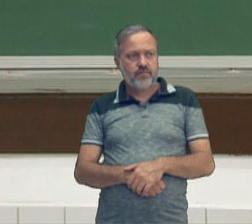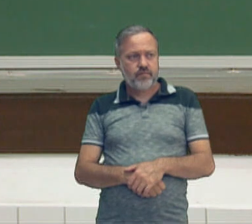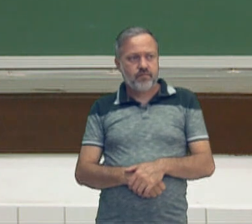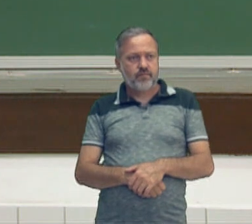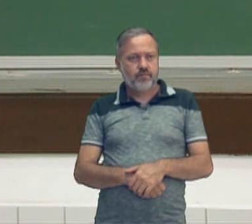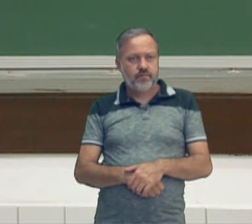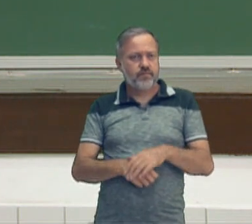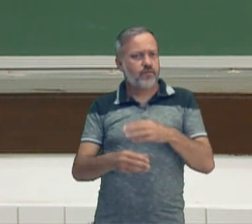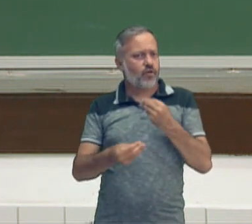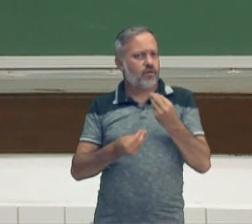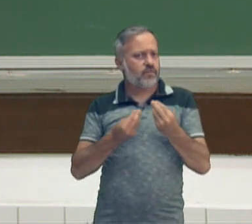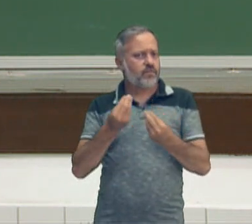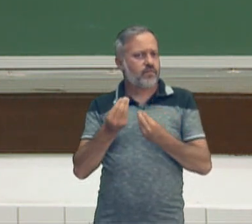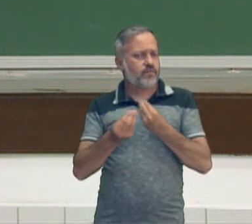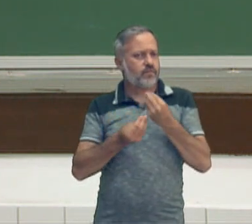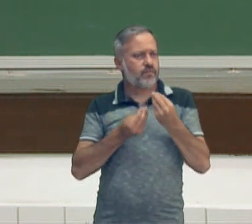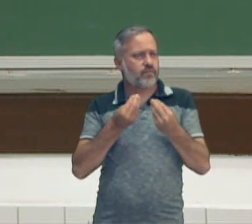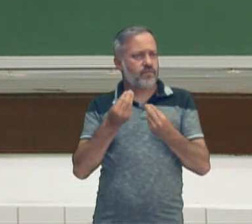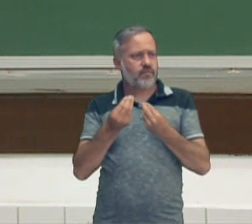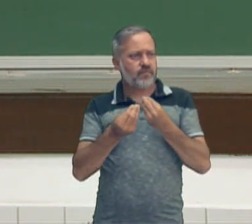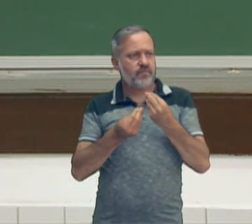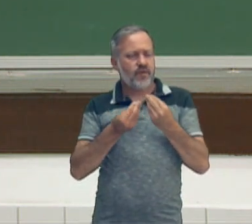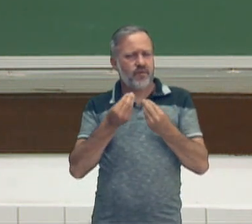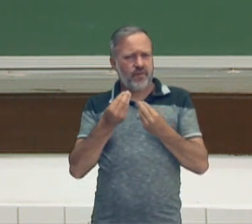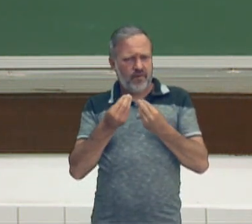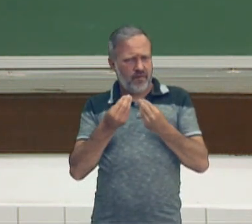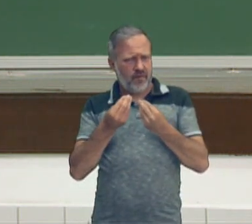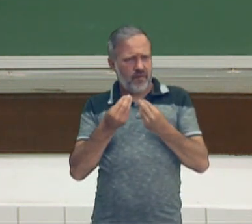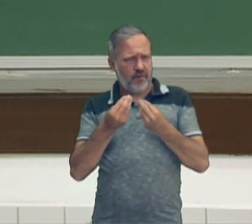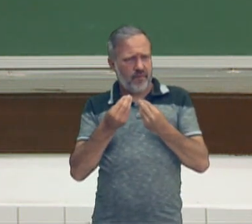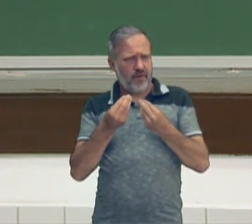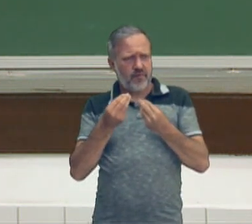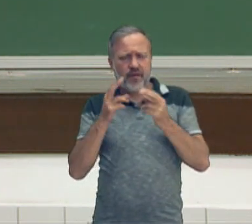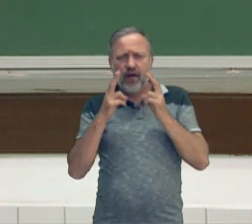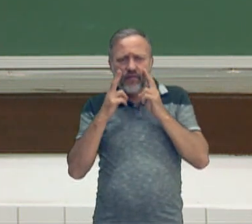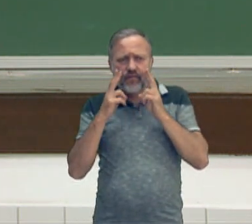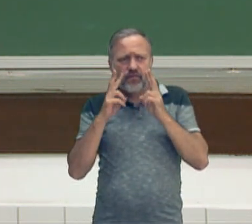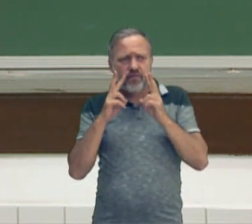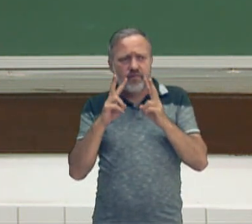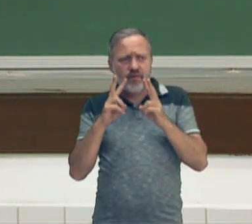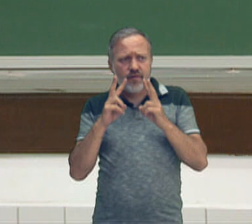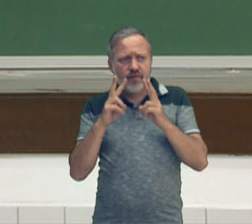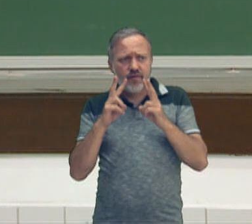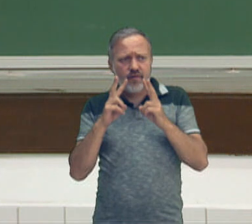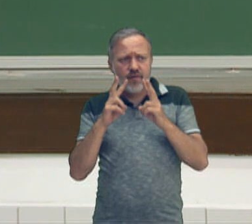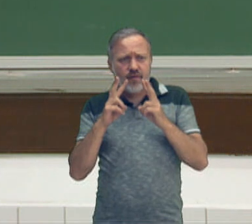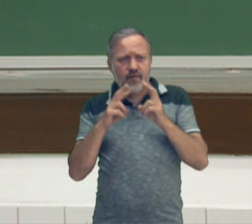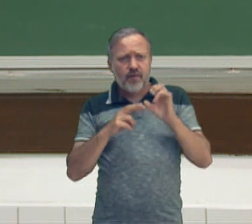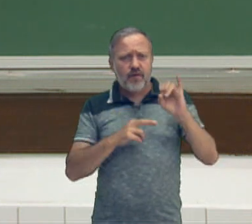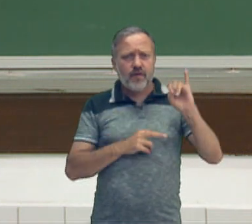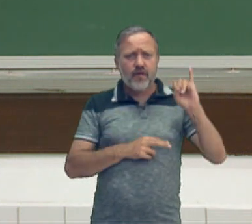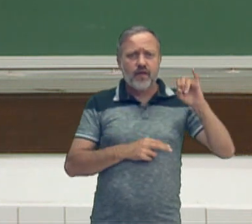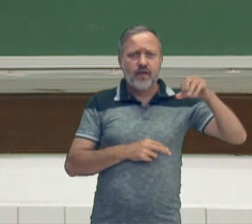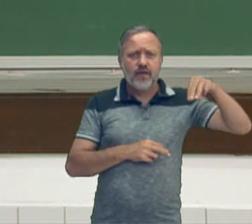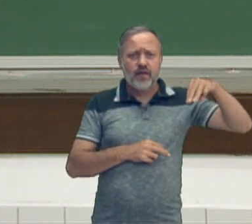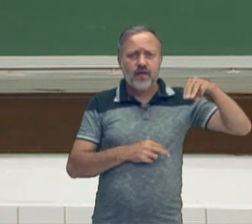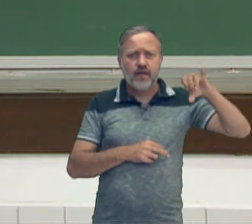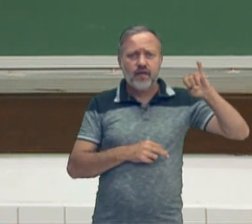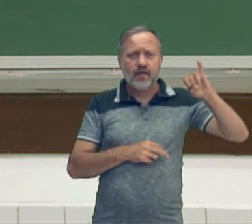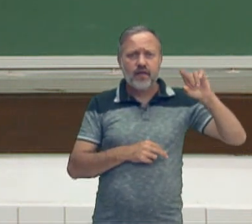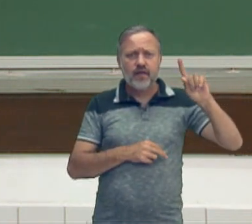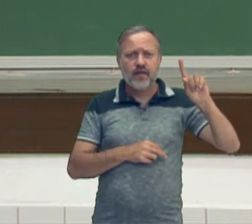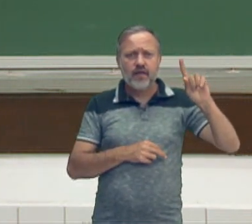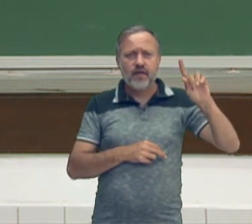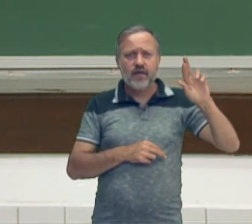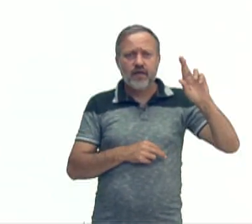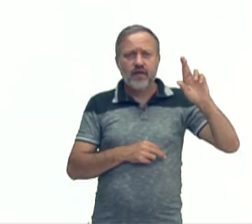é que fica aquela relação lá, aquele negócio de emigrante e imigrante? Eu nunca entendi isso muito bem.